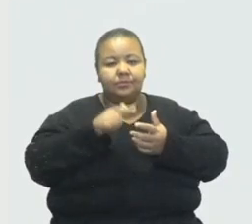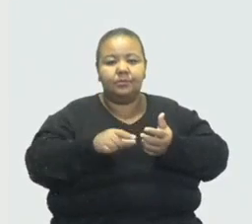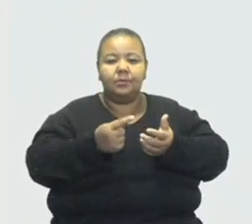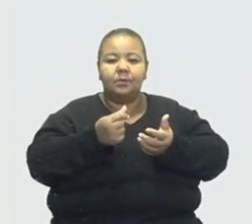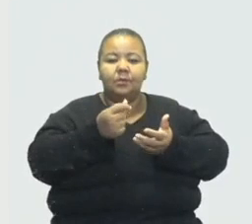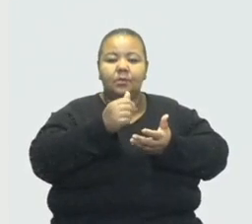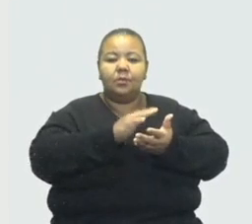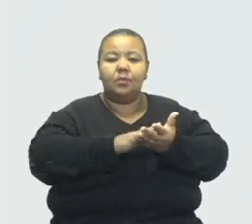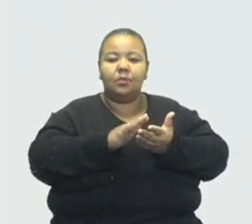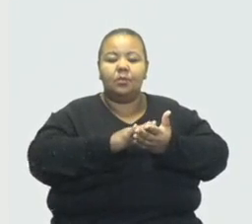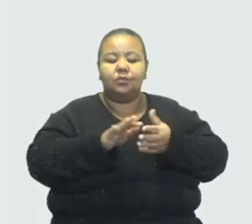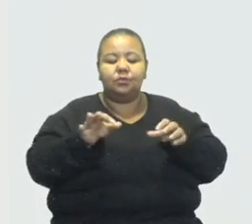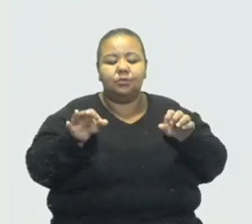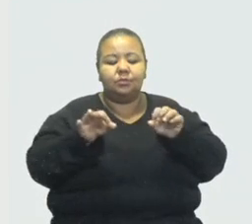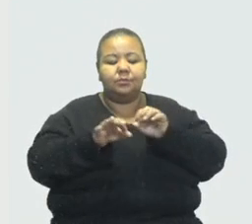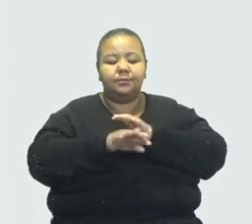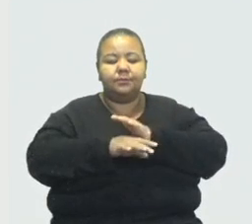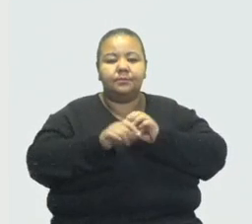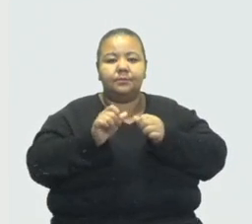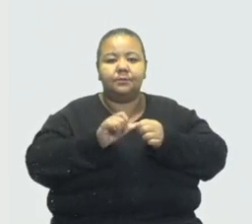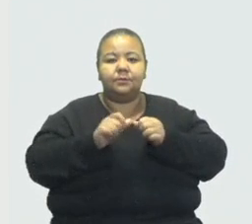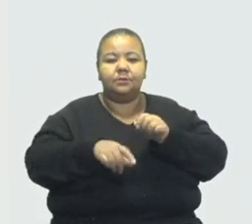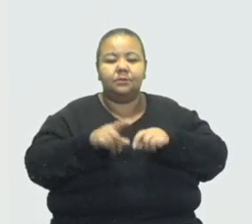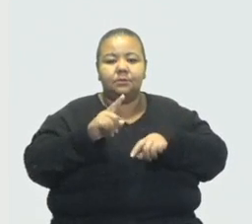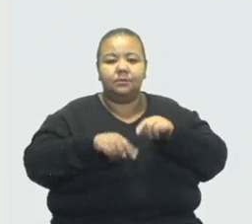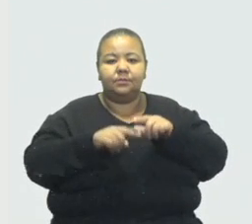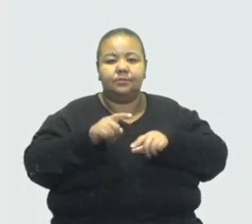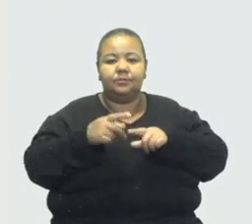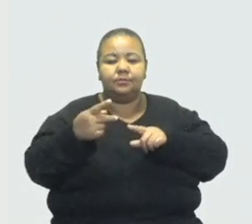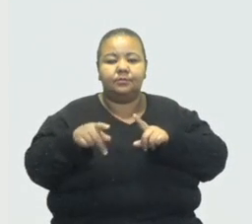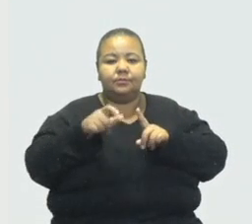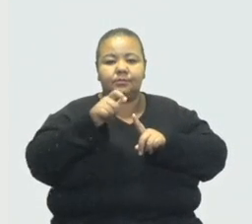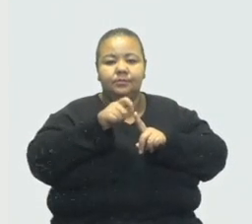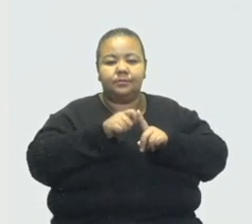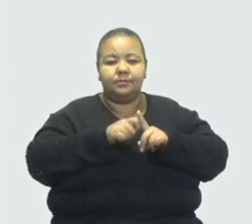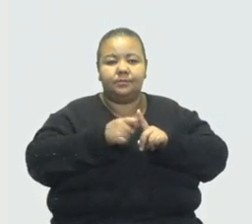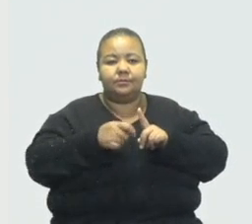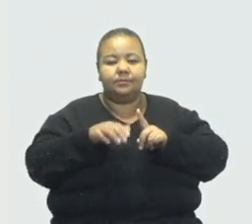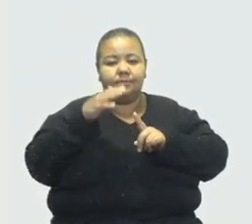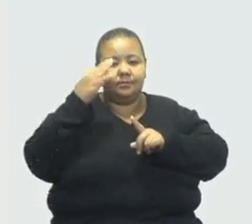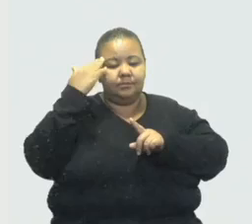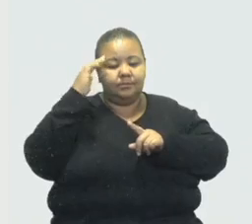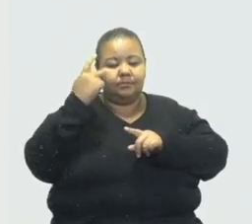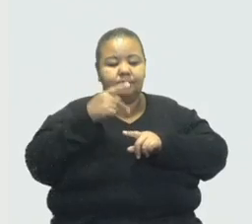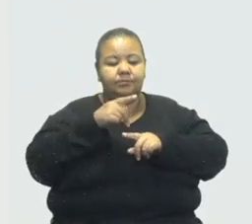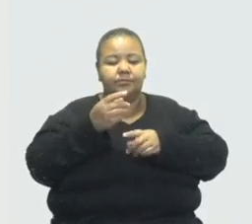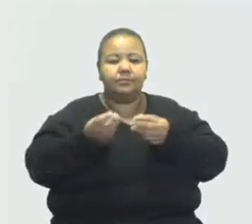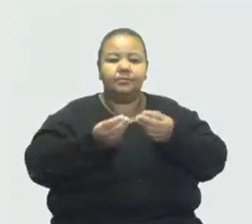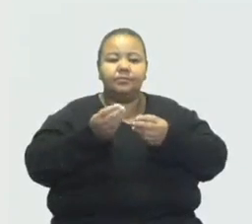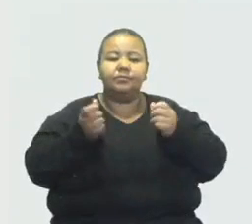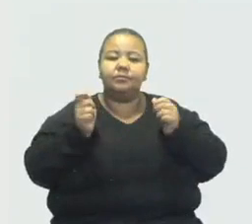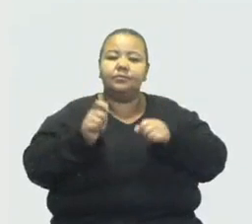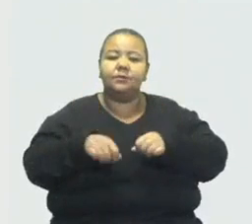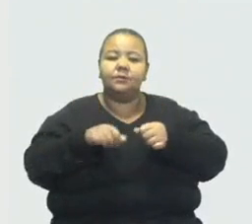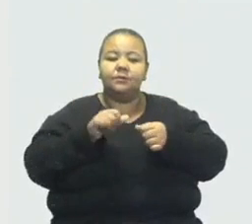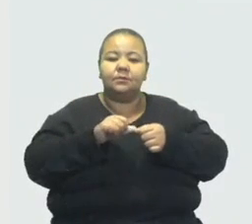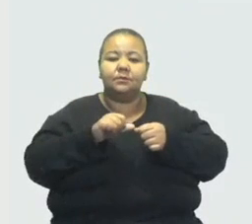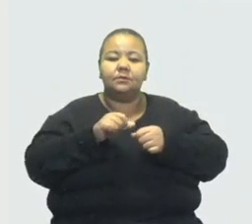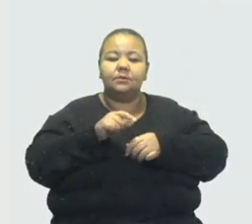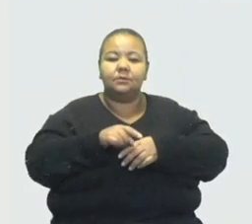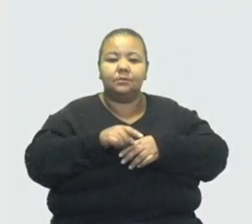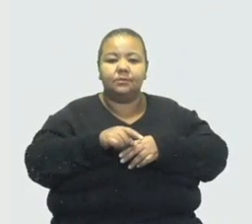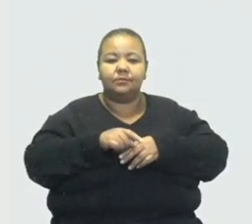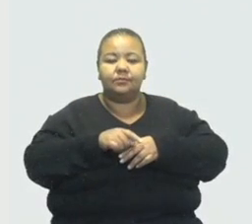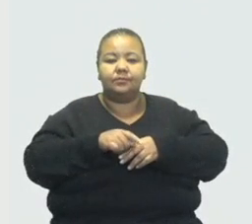total que teve para produzir esses produtos neste mês. Para saber isso, como a gente pode realizar esse